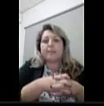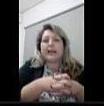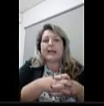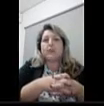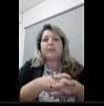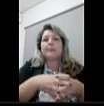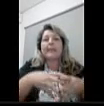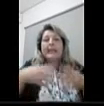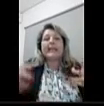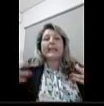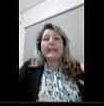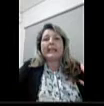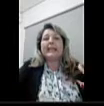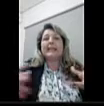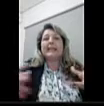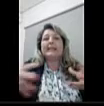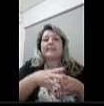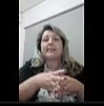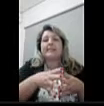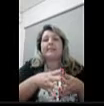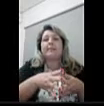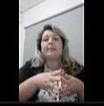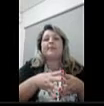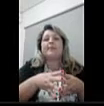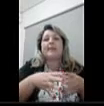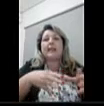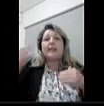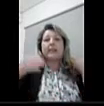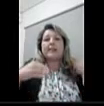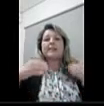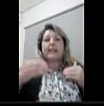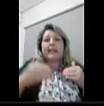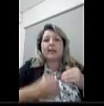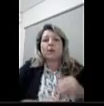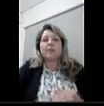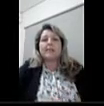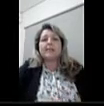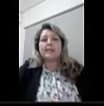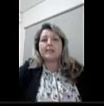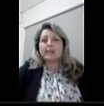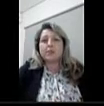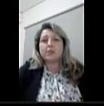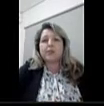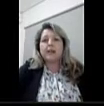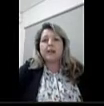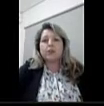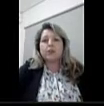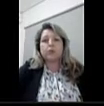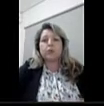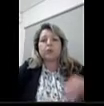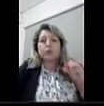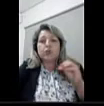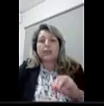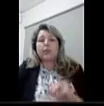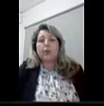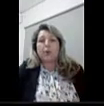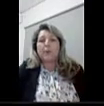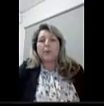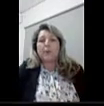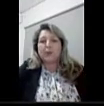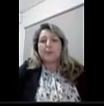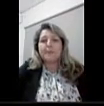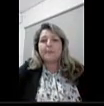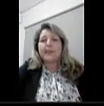informática. E ali, eles estabelecerem e fazerem alguns exercícios junto, só que no